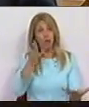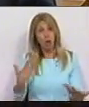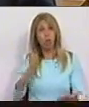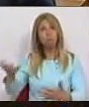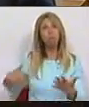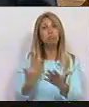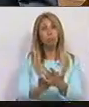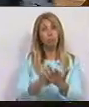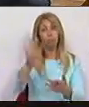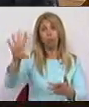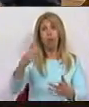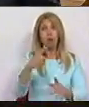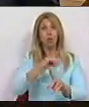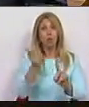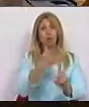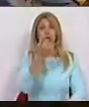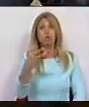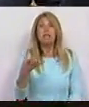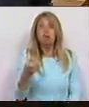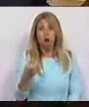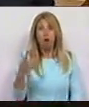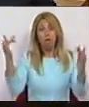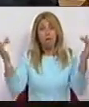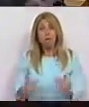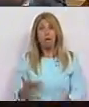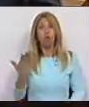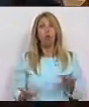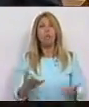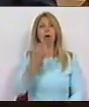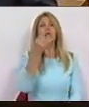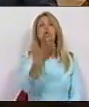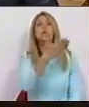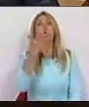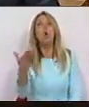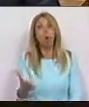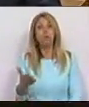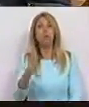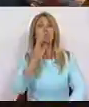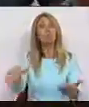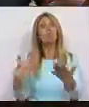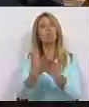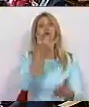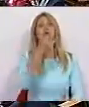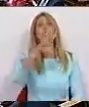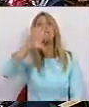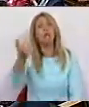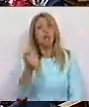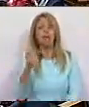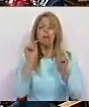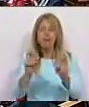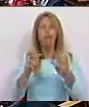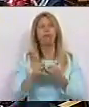para 2019 é inferior àquilo que em 2011 tinham proposto para 2015. Isso é que é um